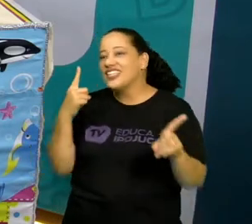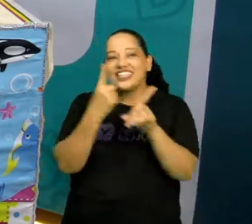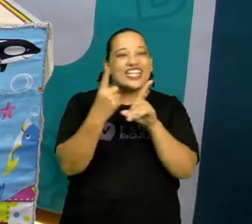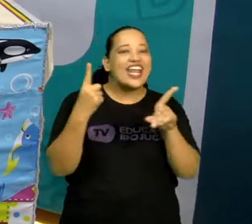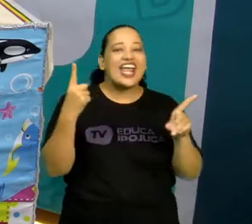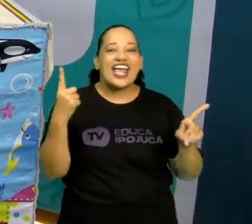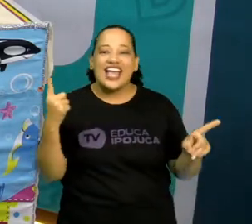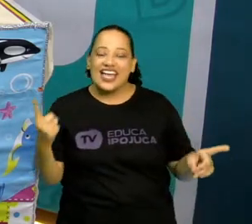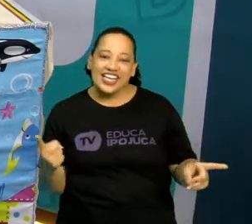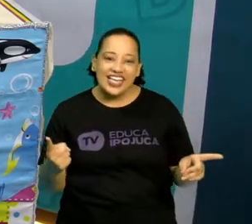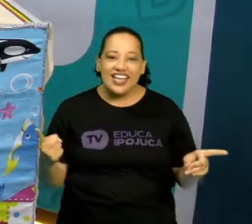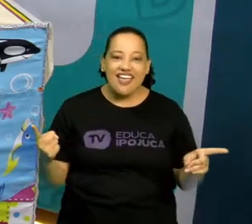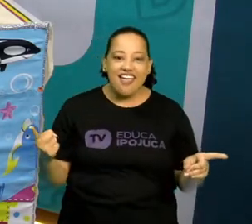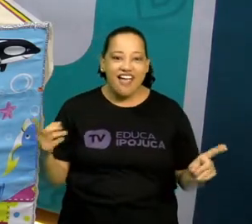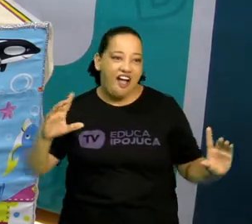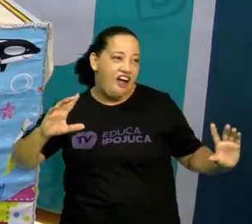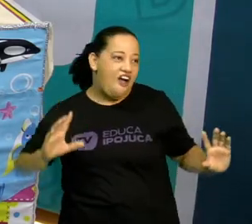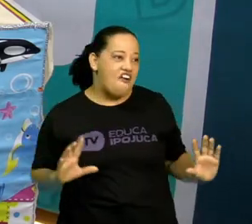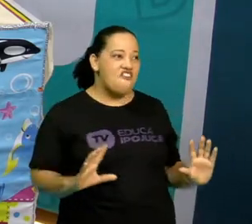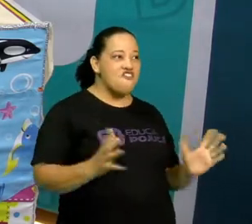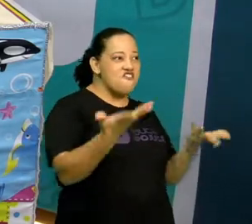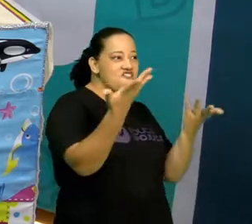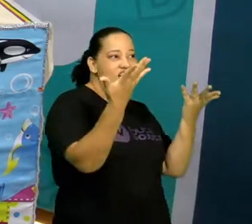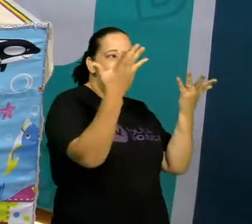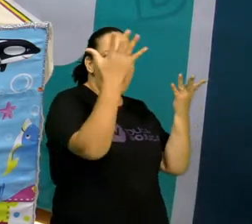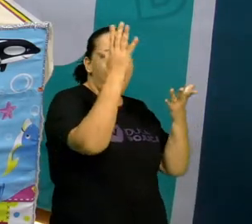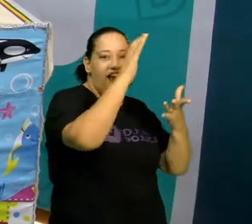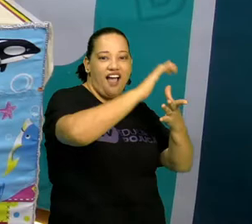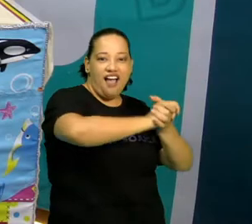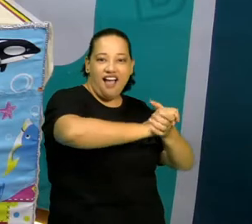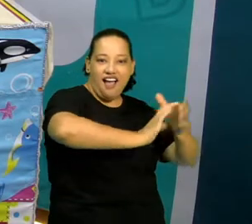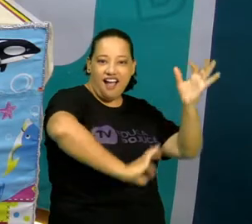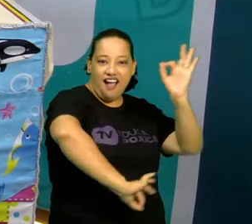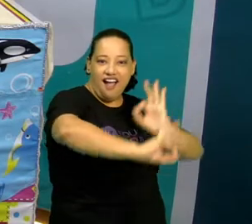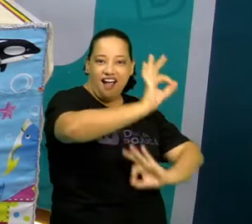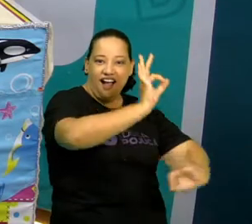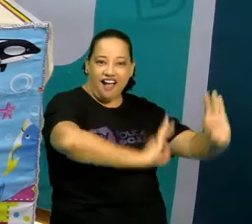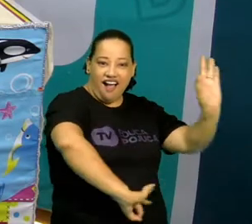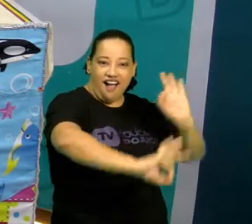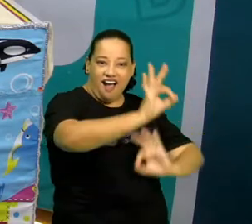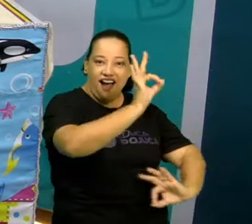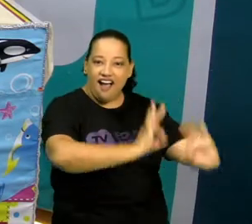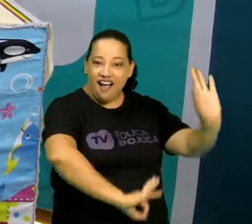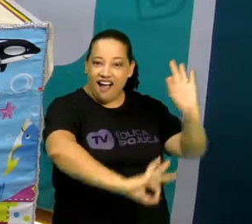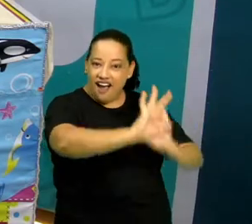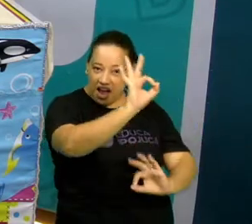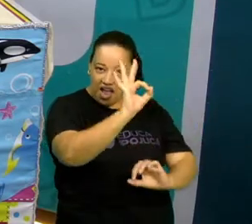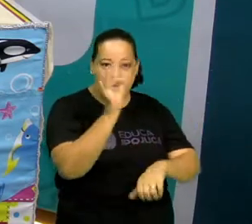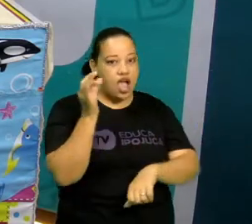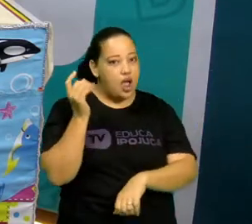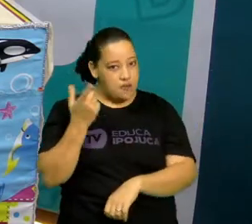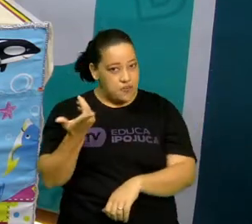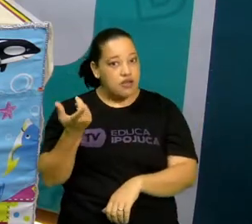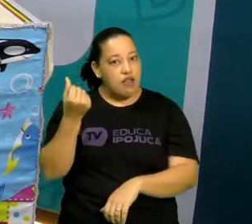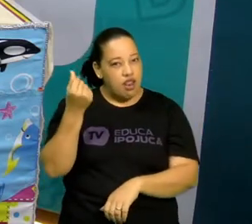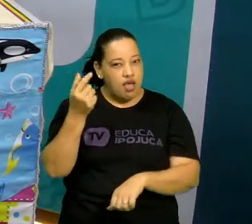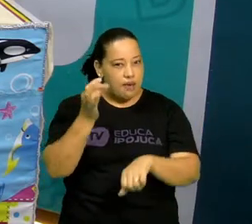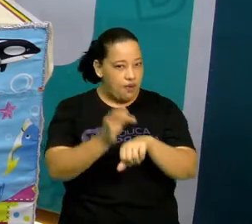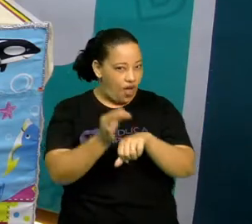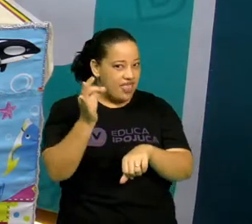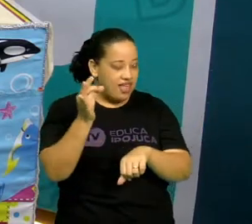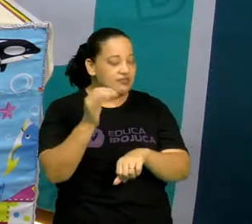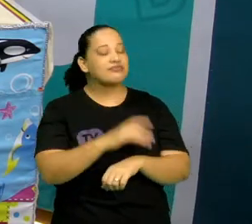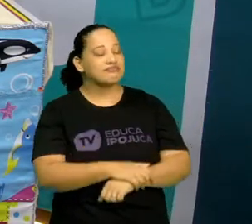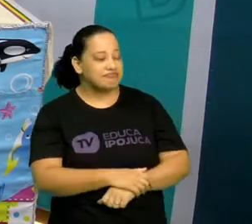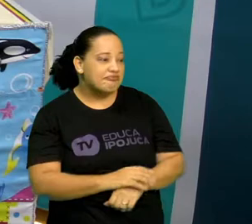Aí fez o casamento, organizou a festa com aquela moeda, tá? Que ela encontrou.